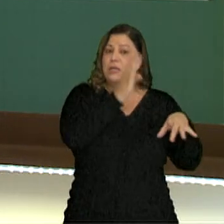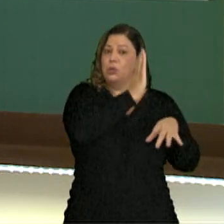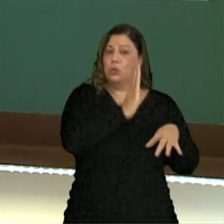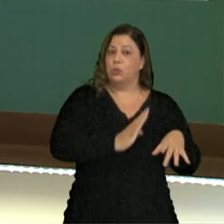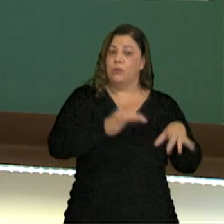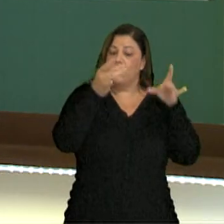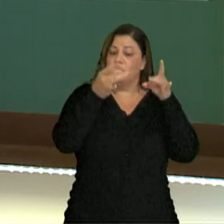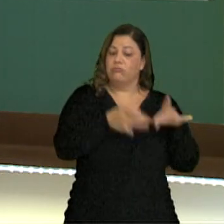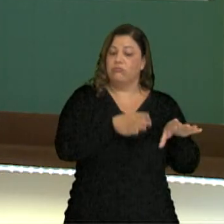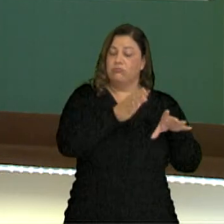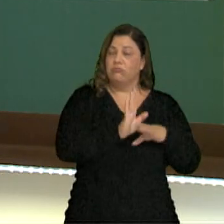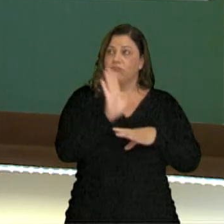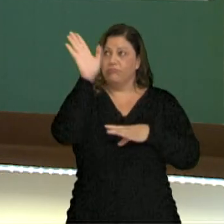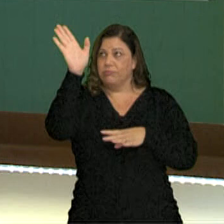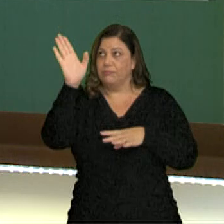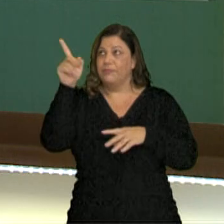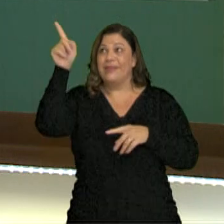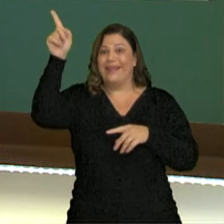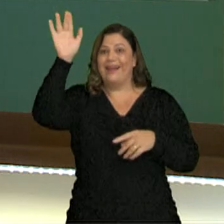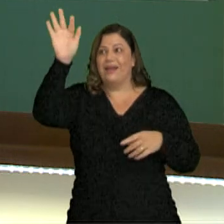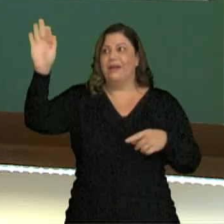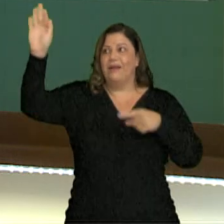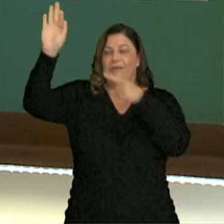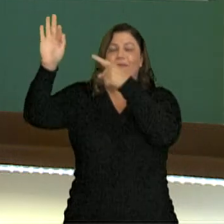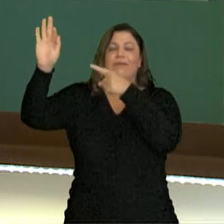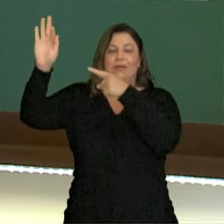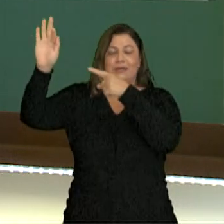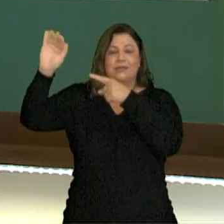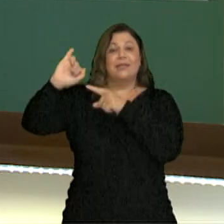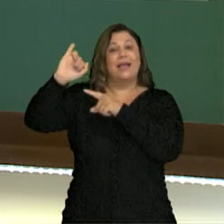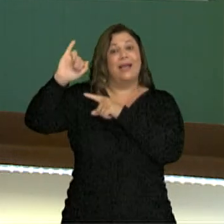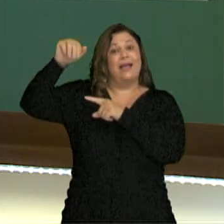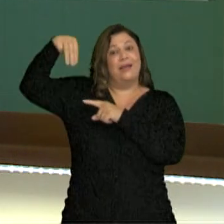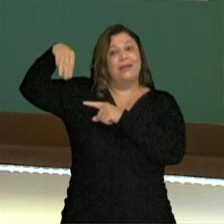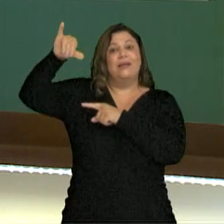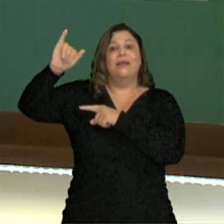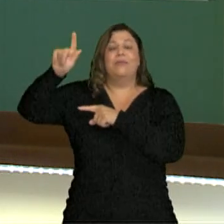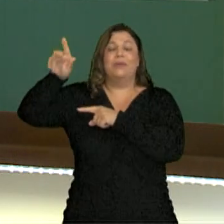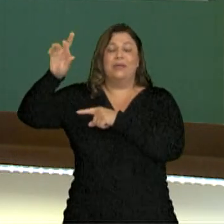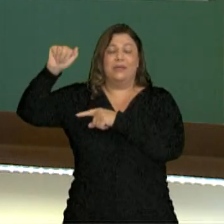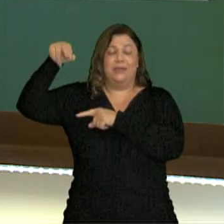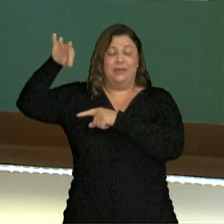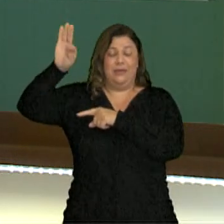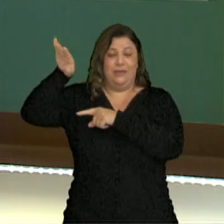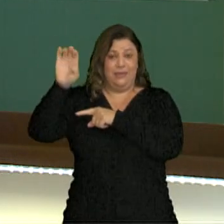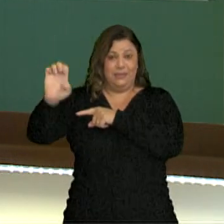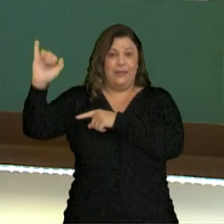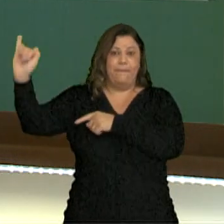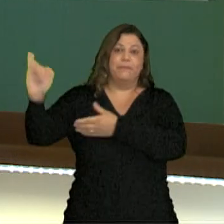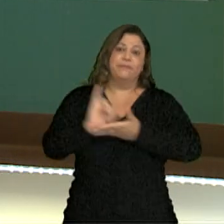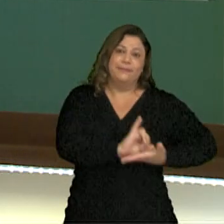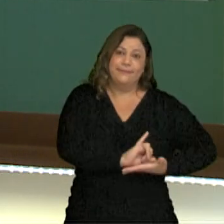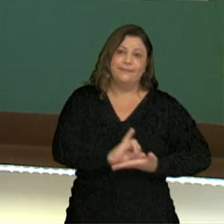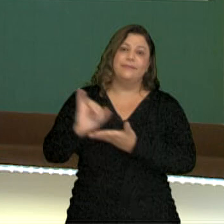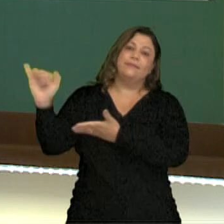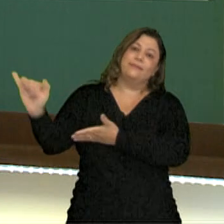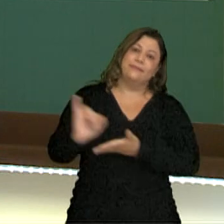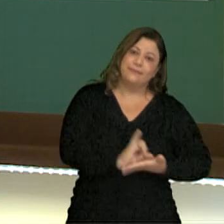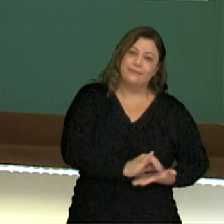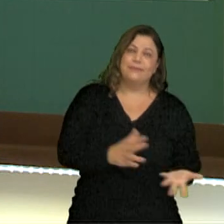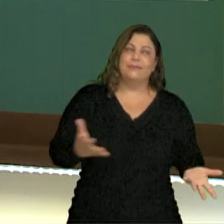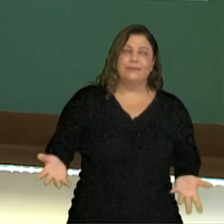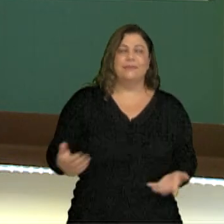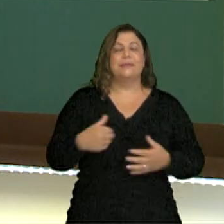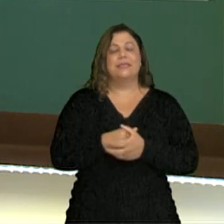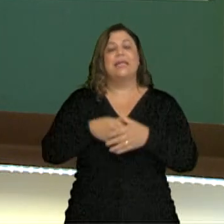país. Já lá para a França, eu serei uma imigrante. Por quê? Porque eu estarei entrando então em um novo